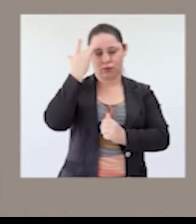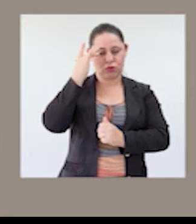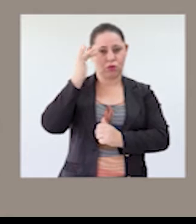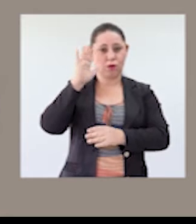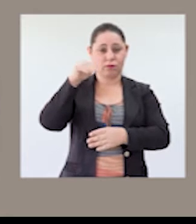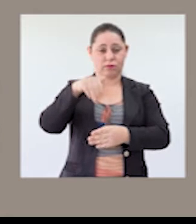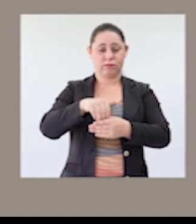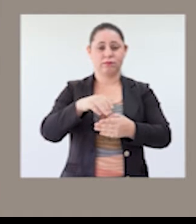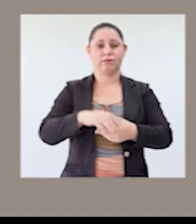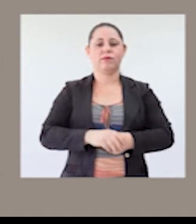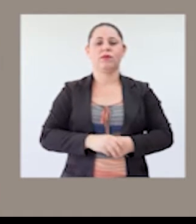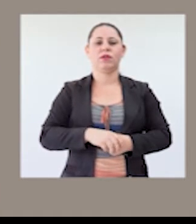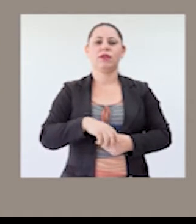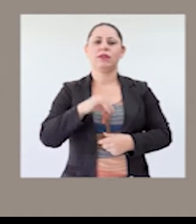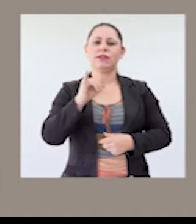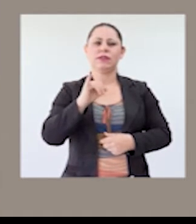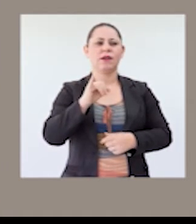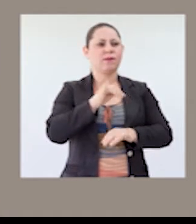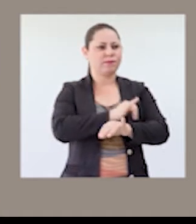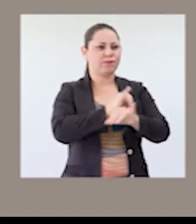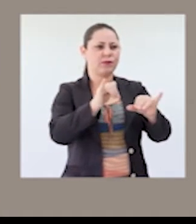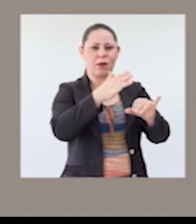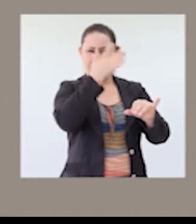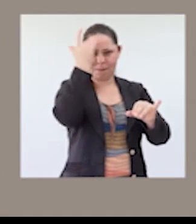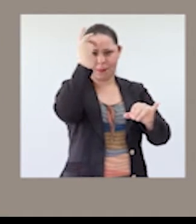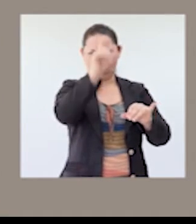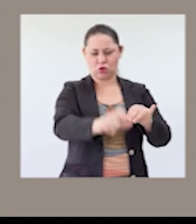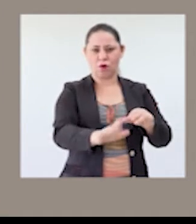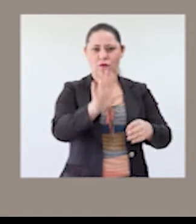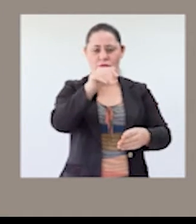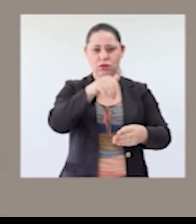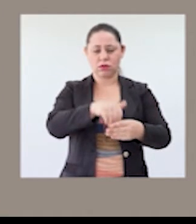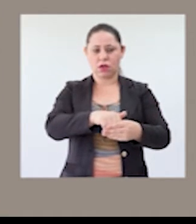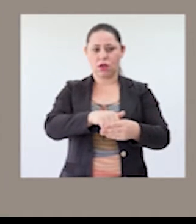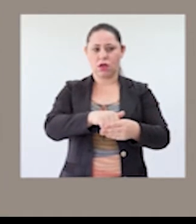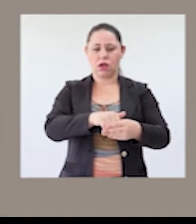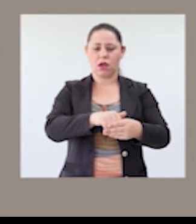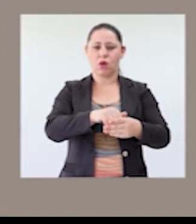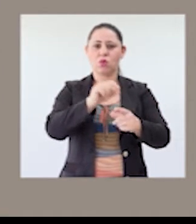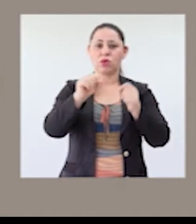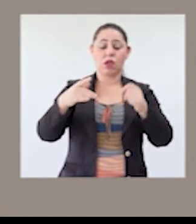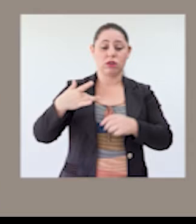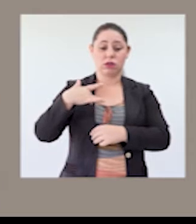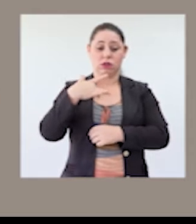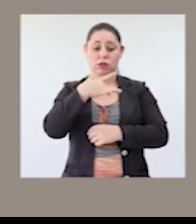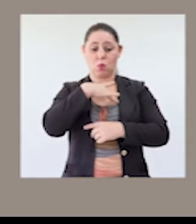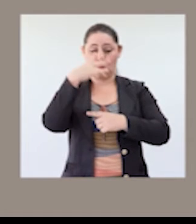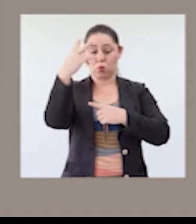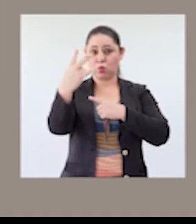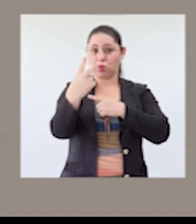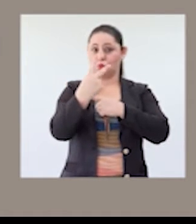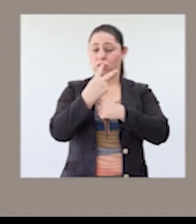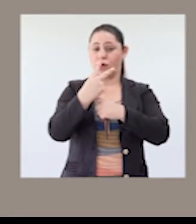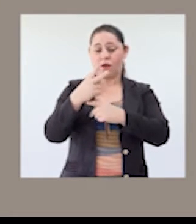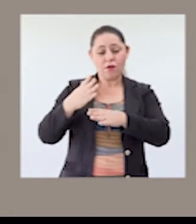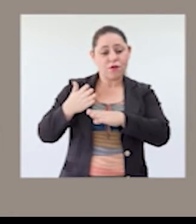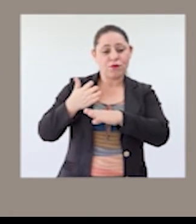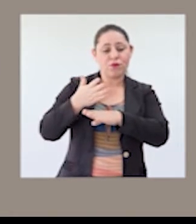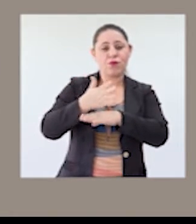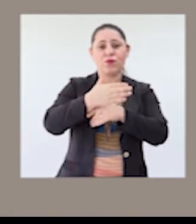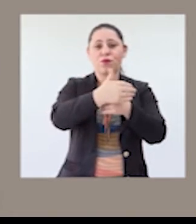pleito eleitoral. Dizer ao eleitor que seja zeloso consigo, com sua saúde, para